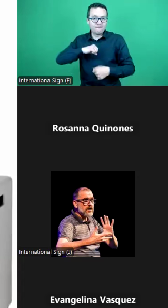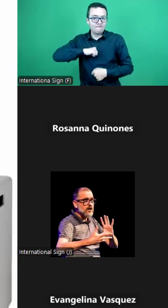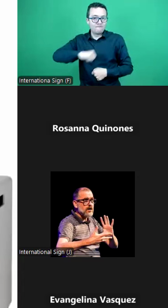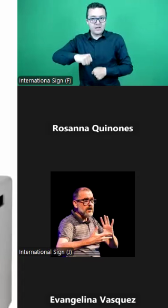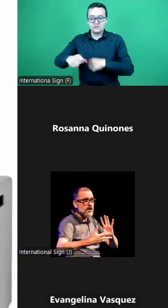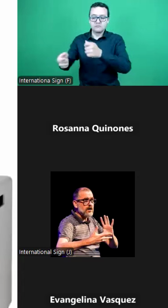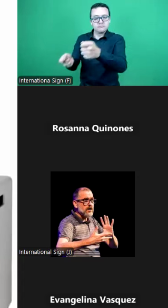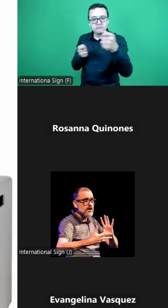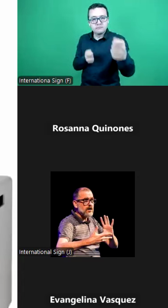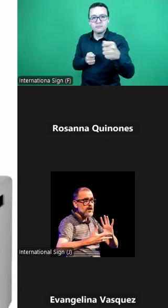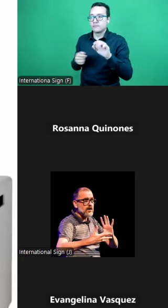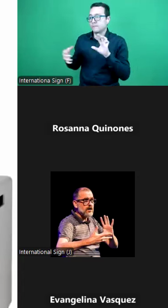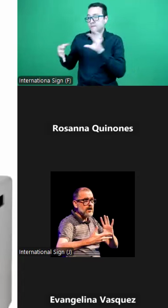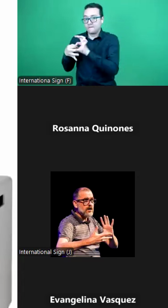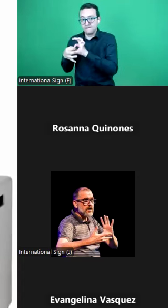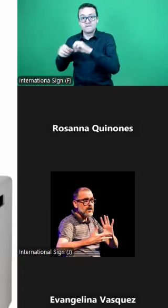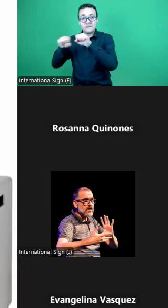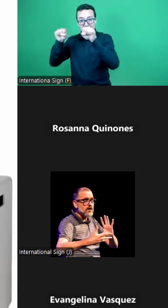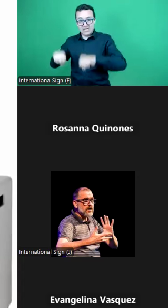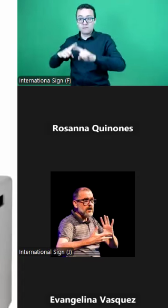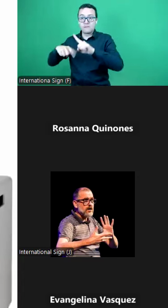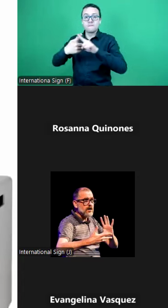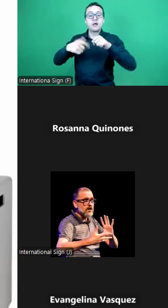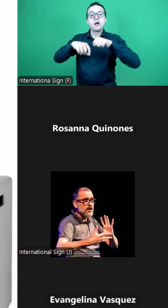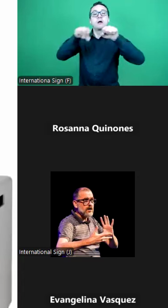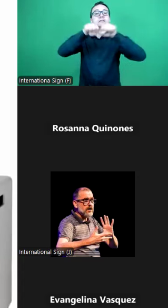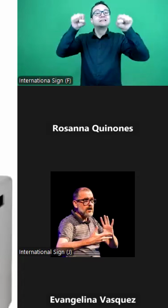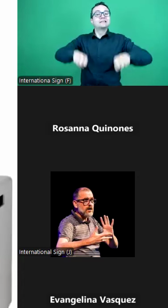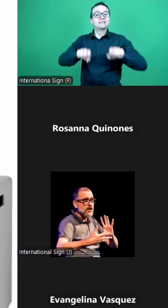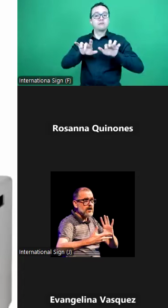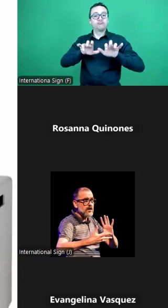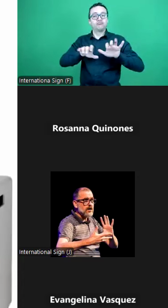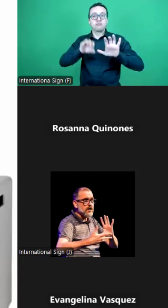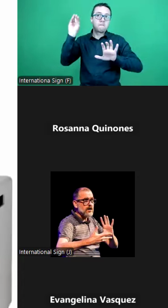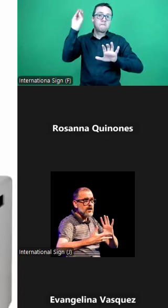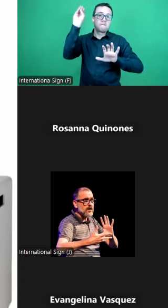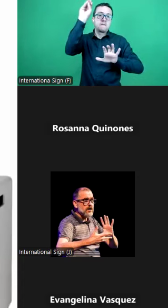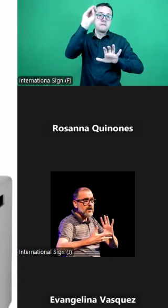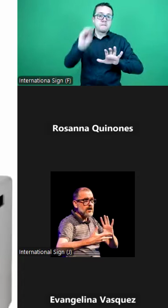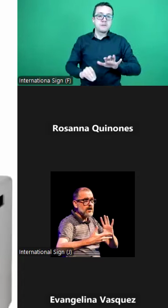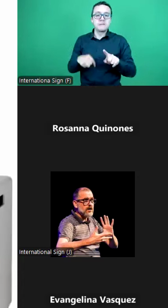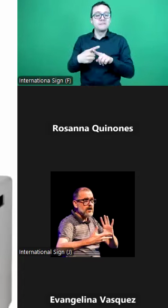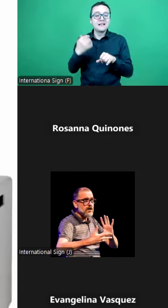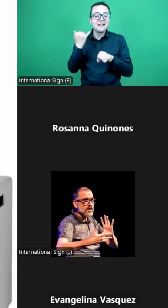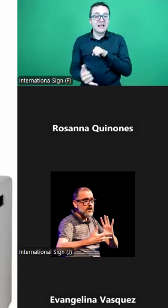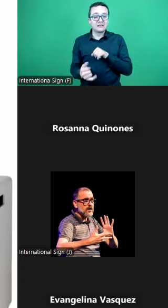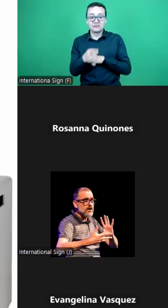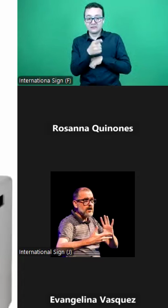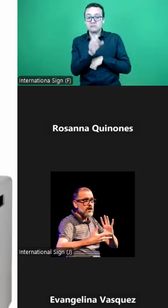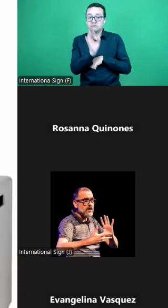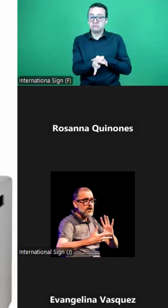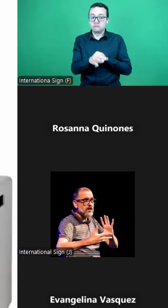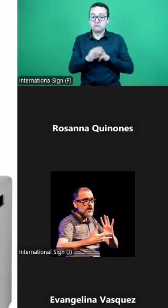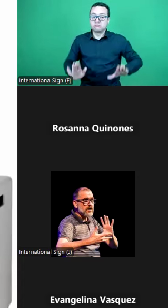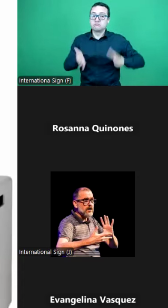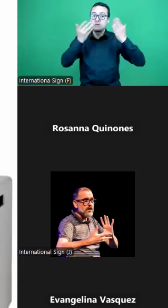horas após a amostragem, com uma boa conexão entre equipes e o sistema de informações MSP-PRAS. Outro